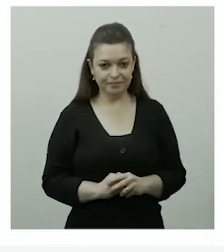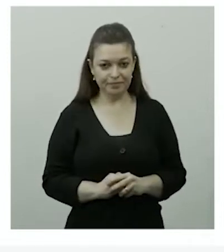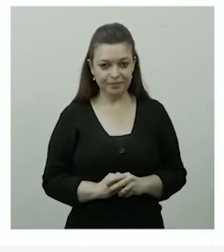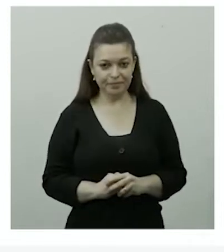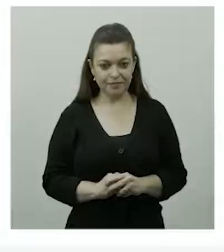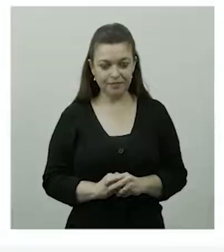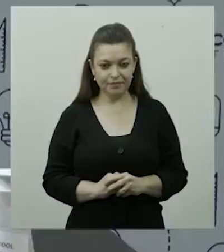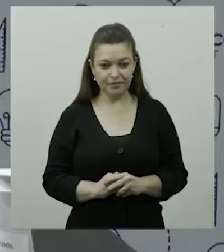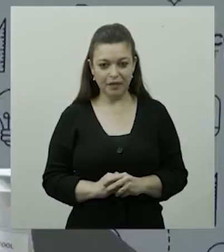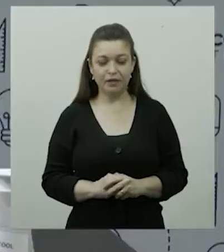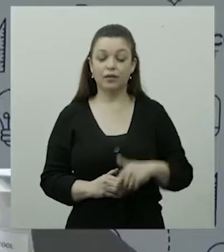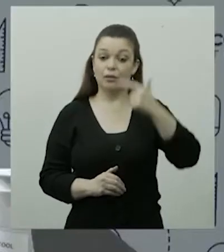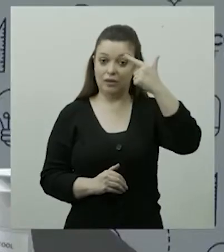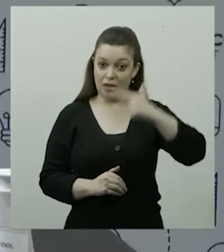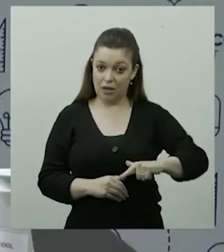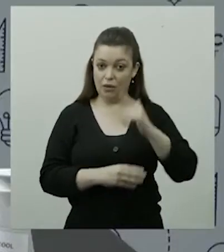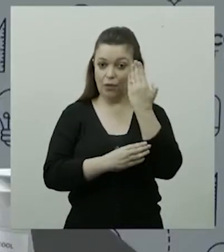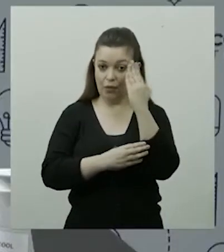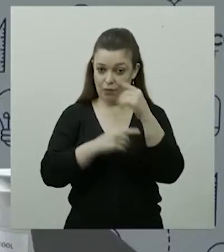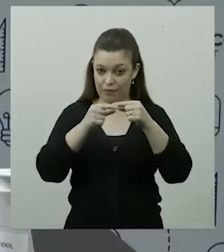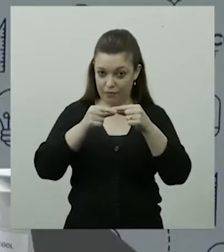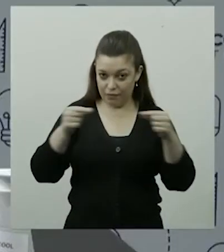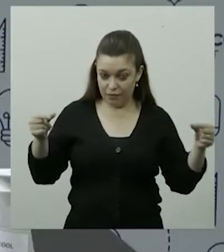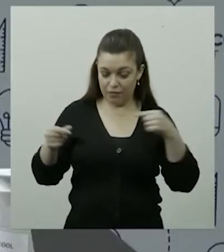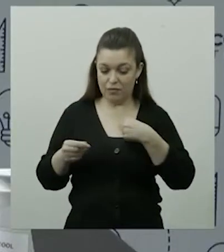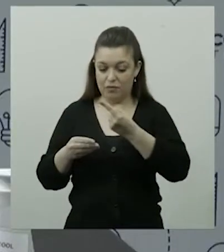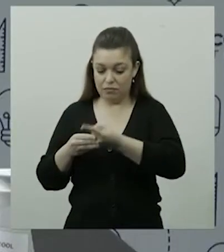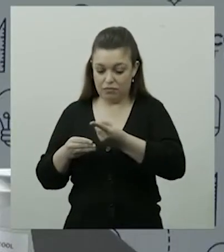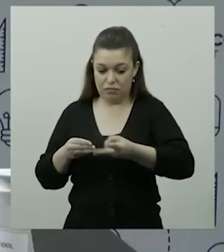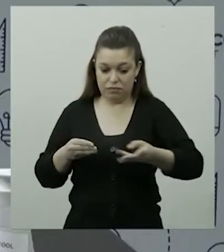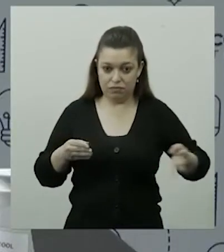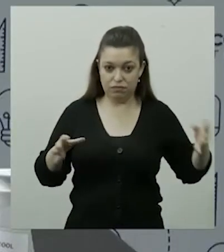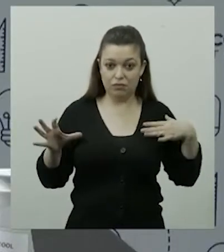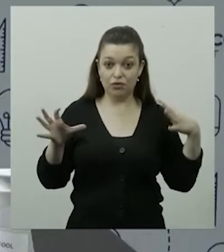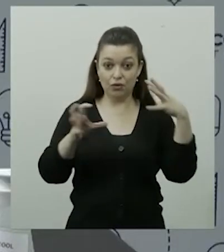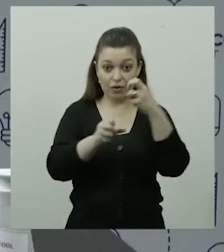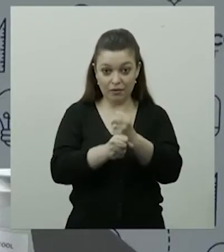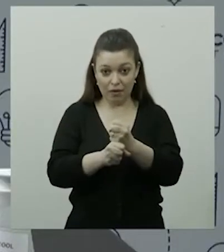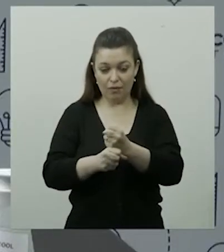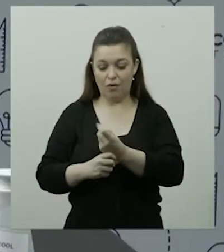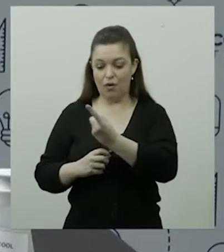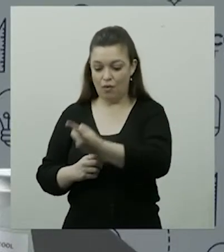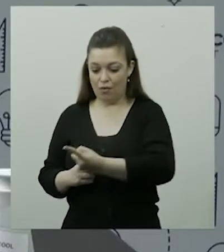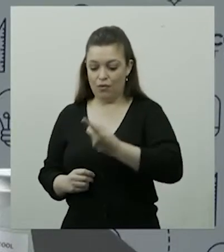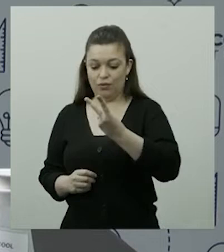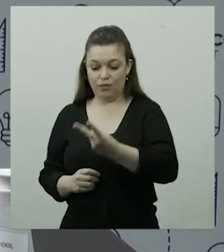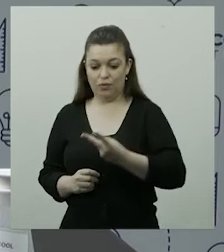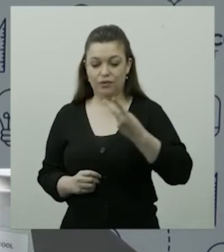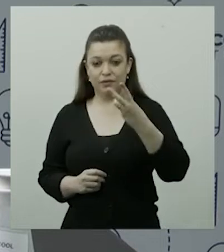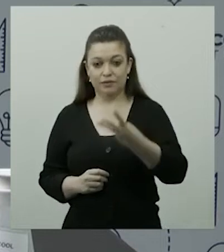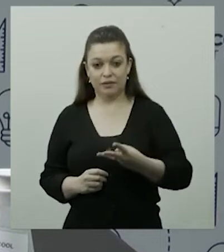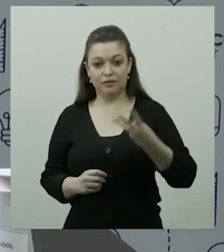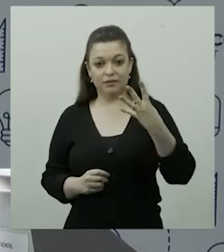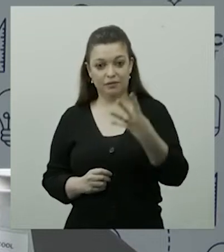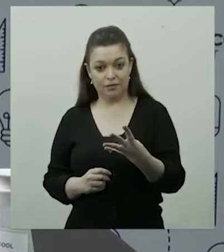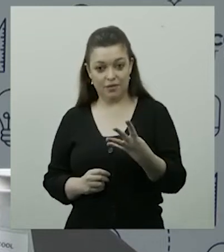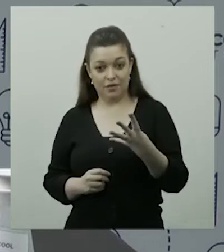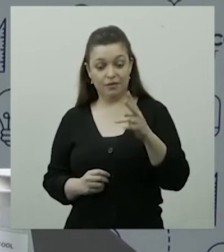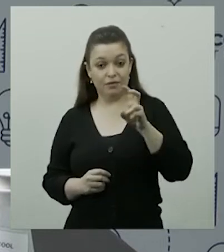separar 10 palitos. 1, 2, 3,